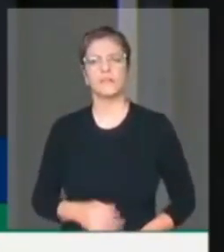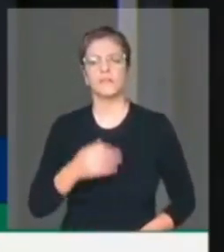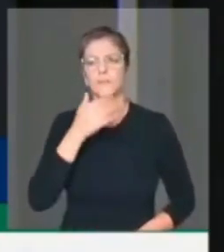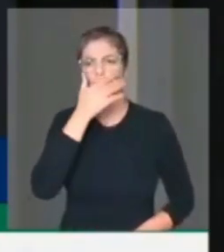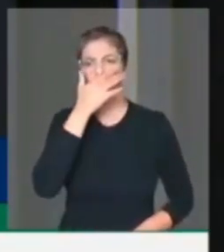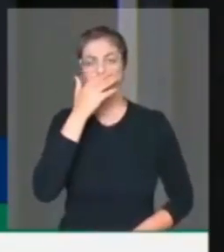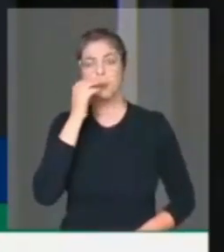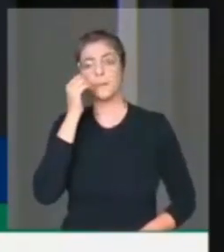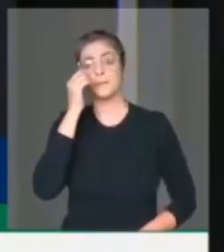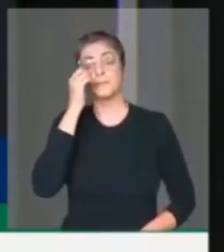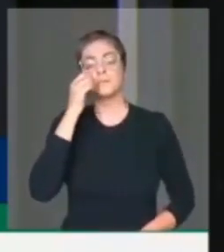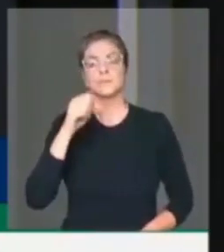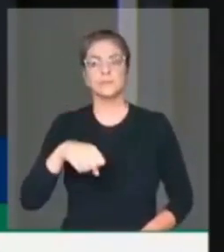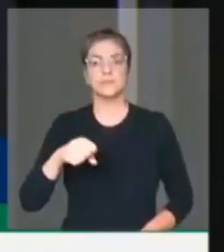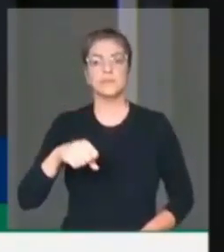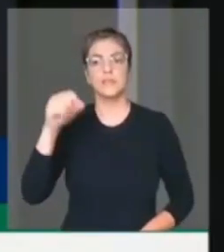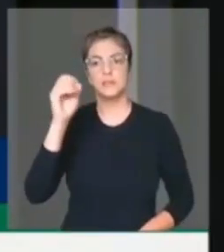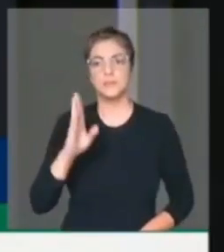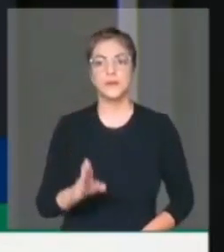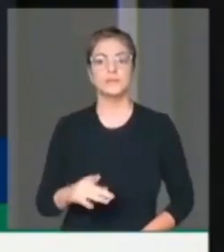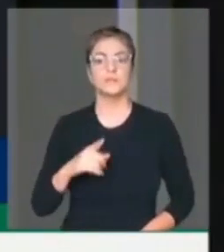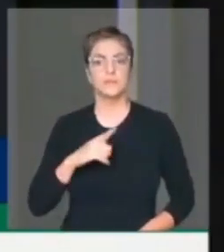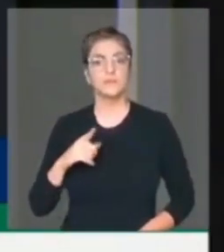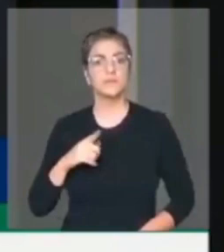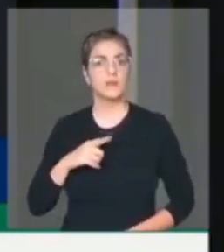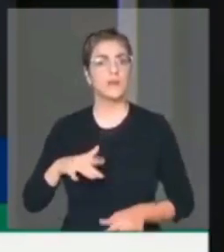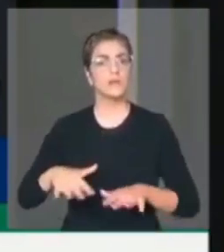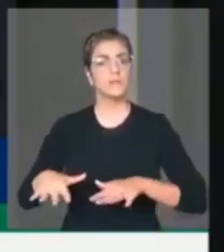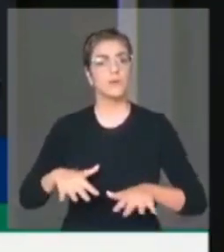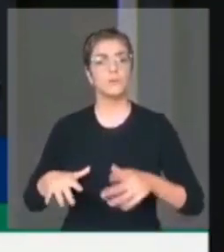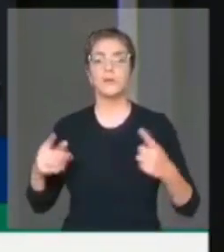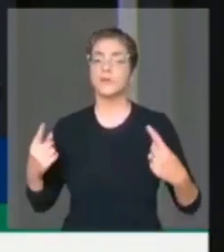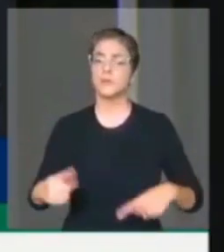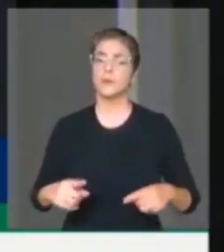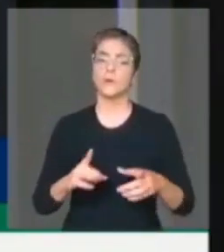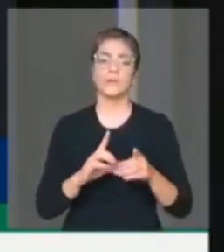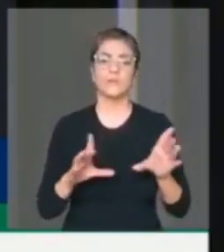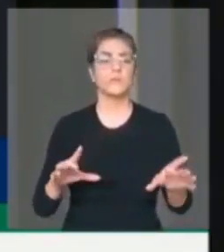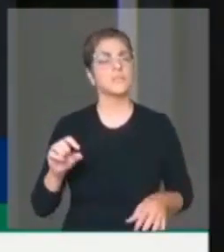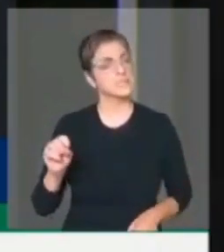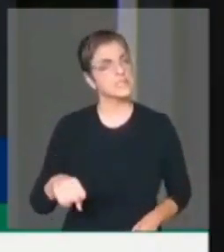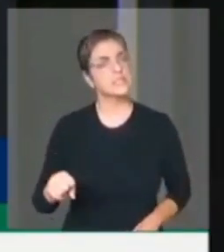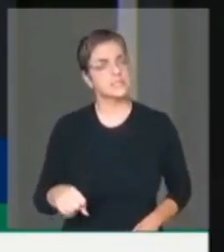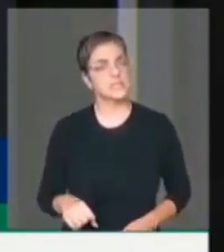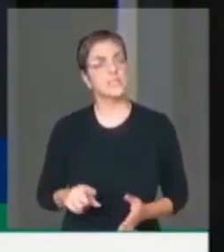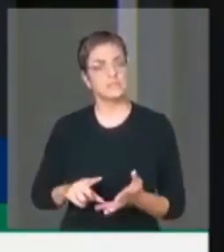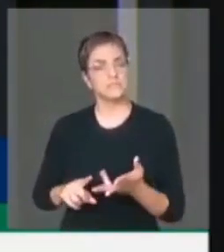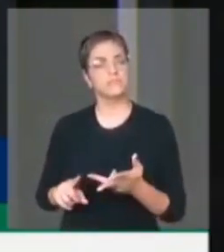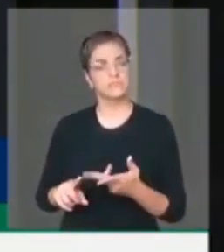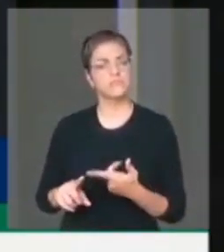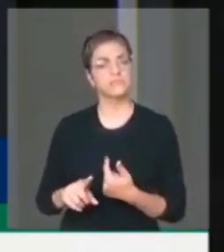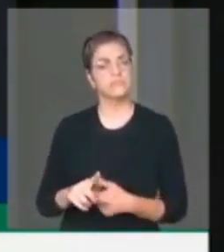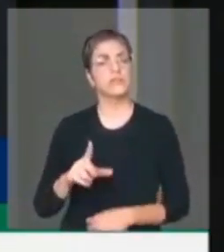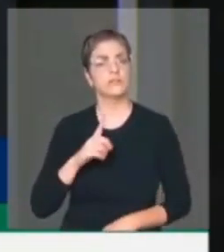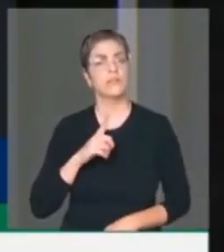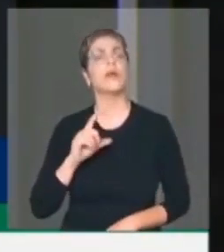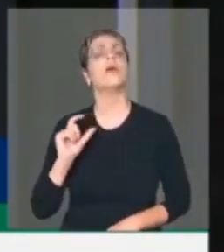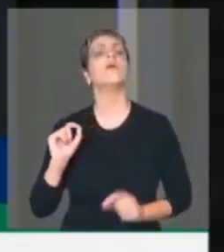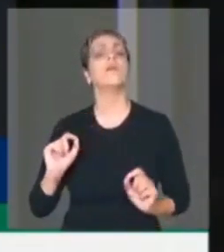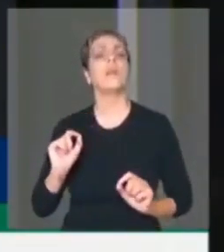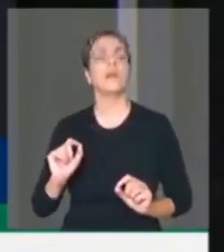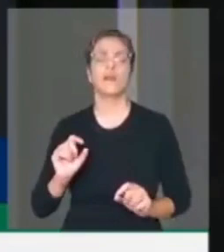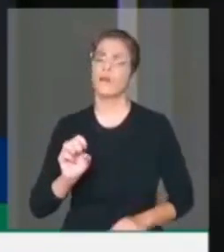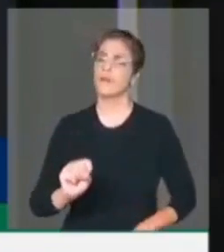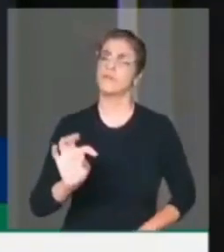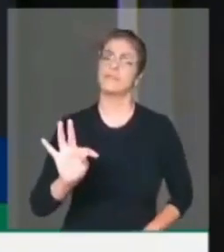tendo no Brasil atos antidemocráticos. Esses atos antidemocráticos estão ocorrendo por parte do